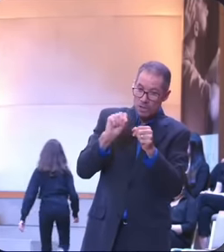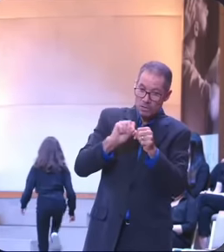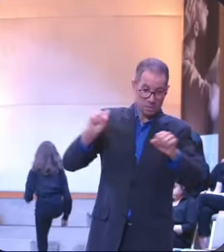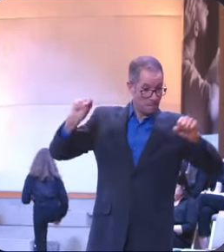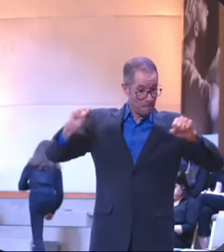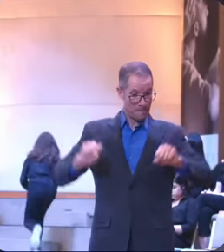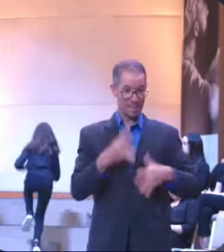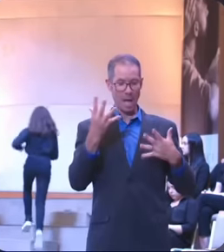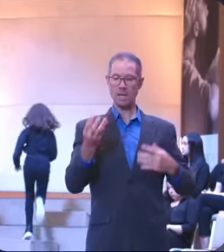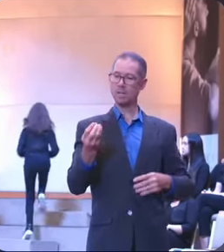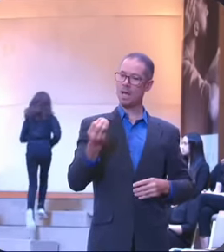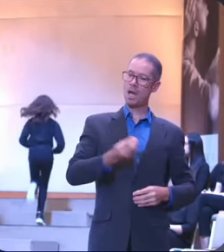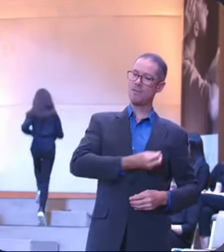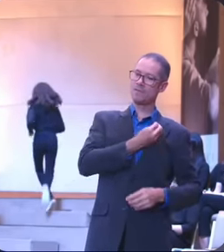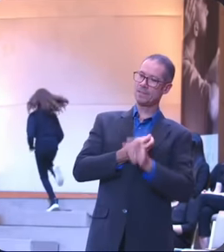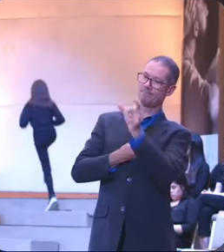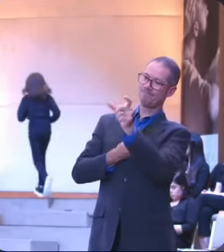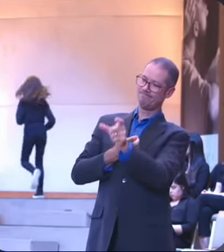na vida daquele homem.